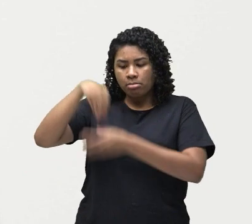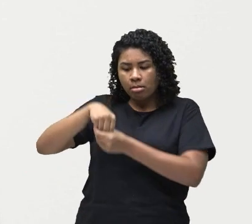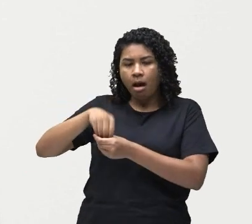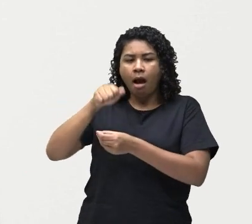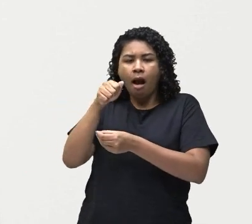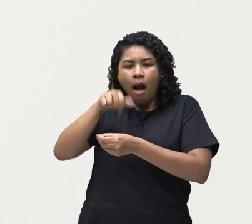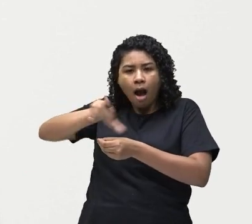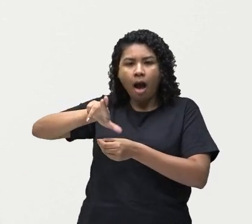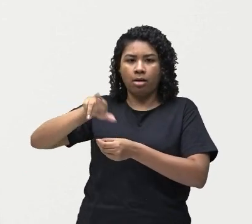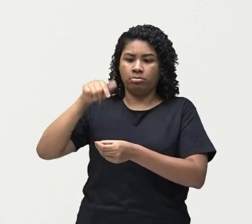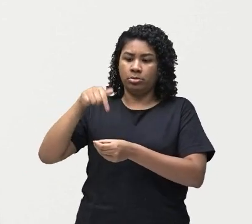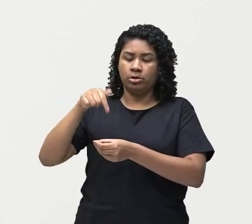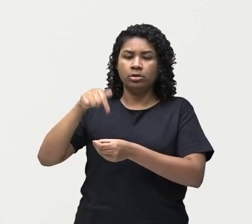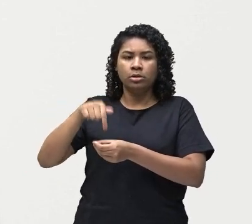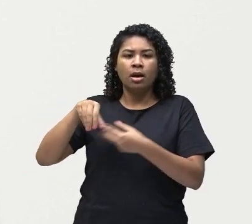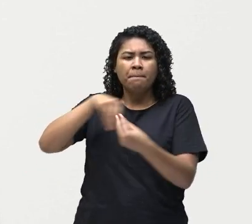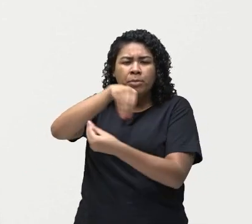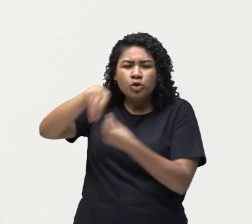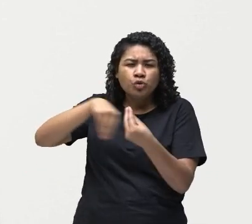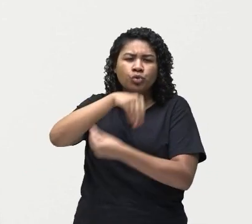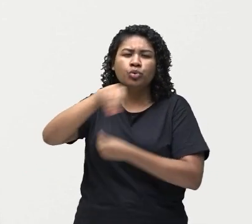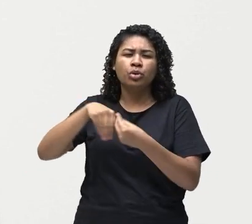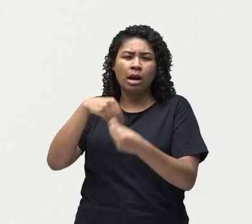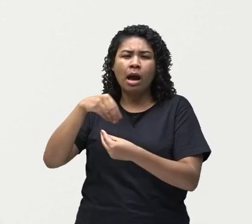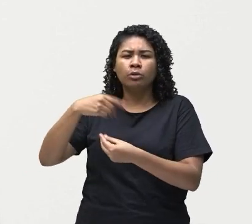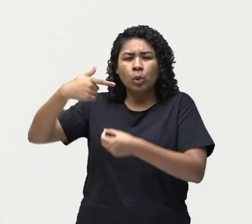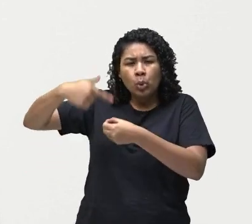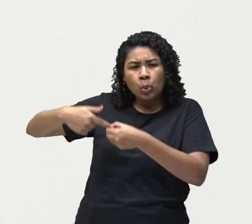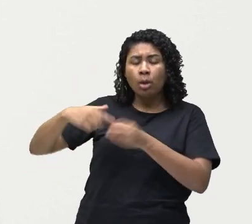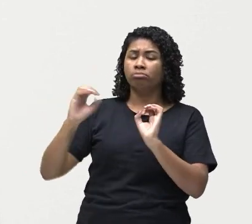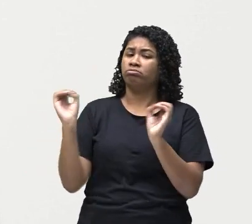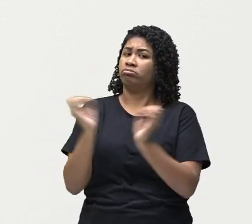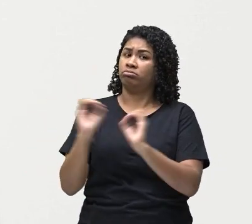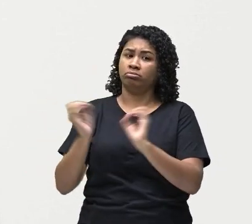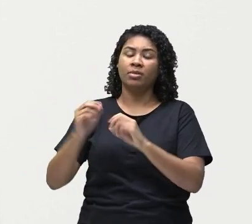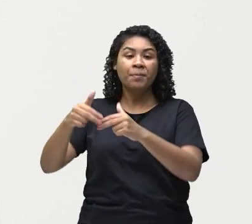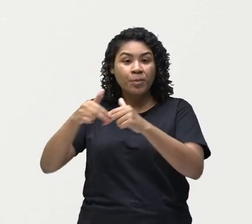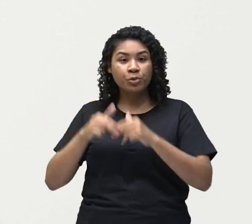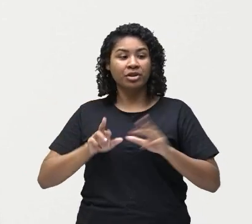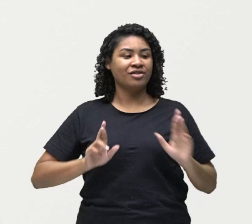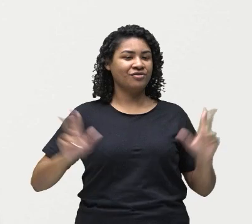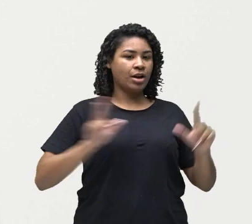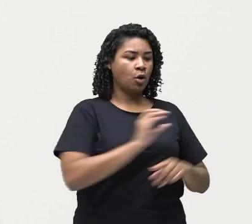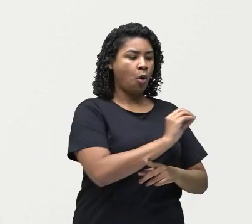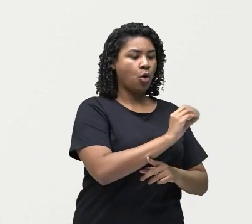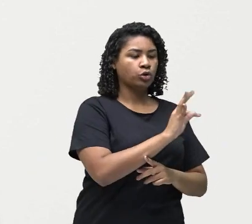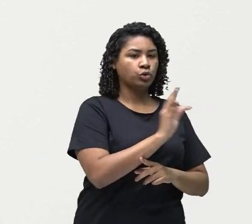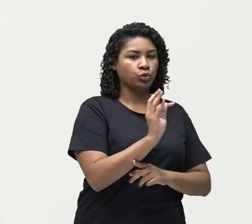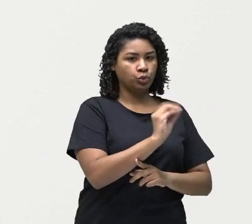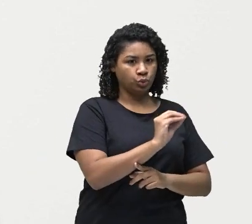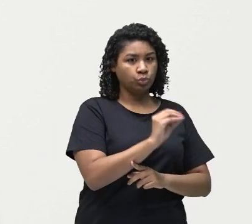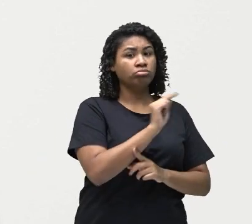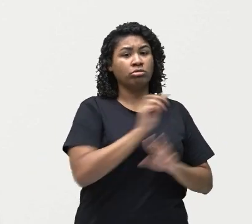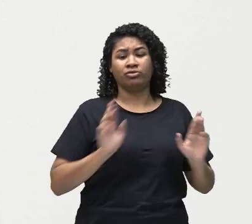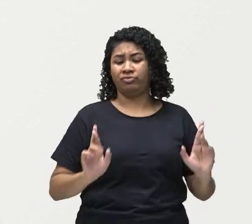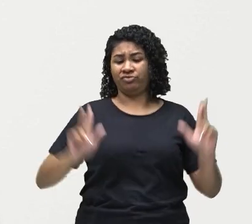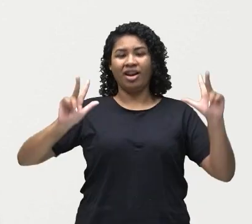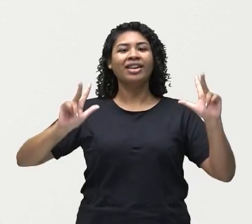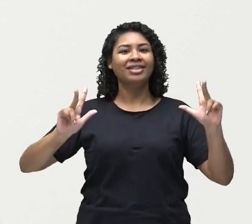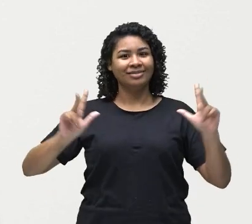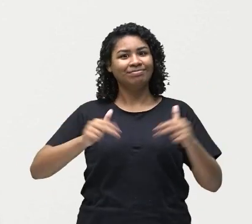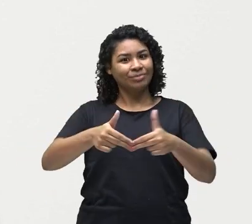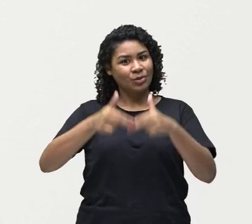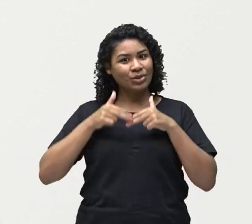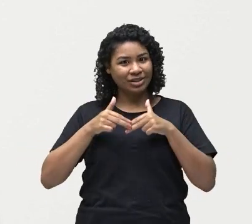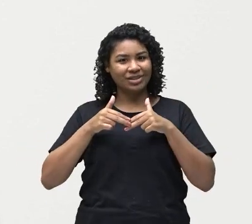sem ser misturado ao combustível Esse é o principal diferença se a gente for comparar o motor de